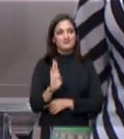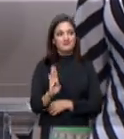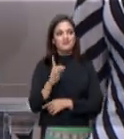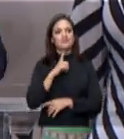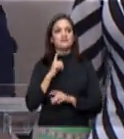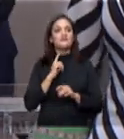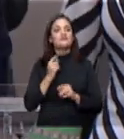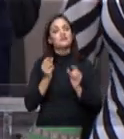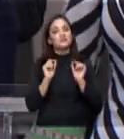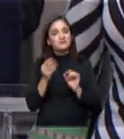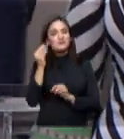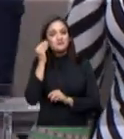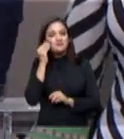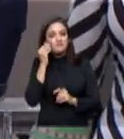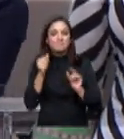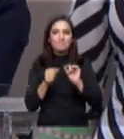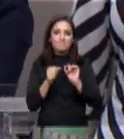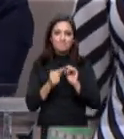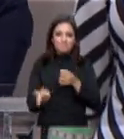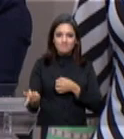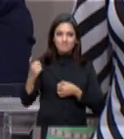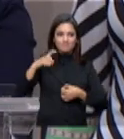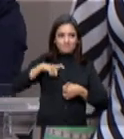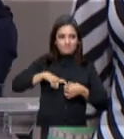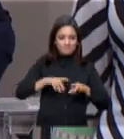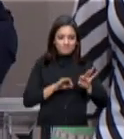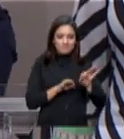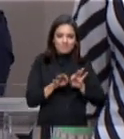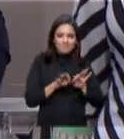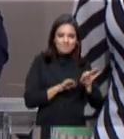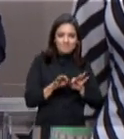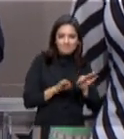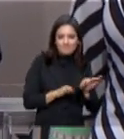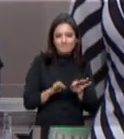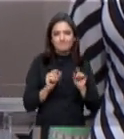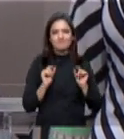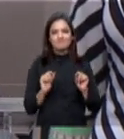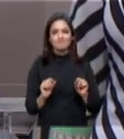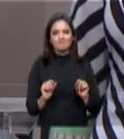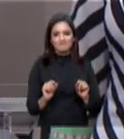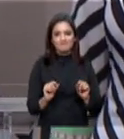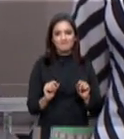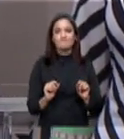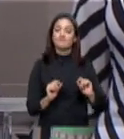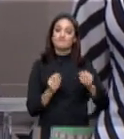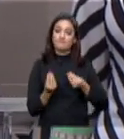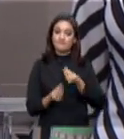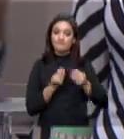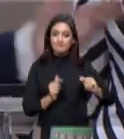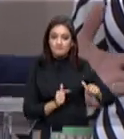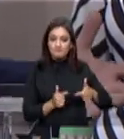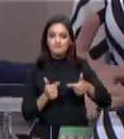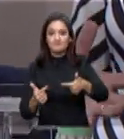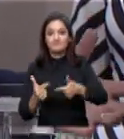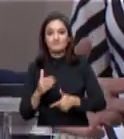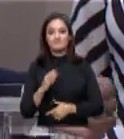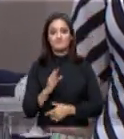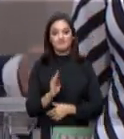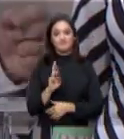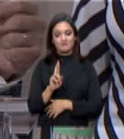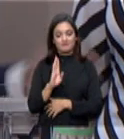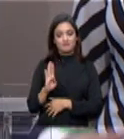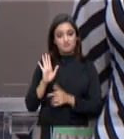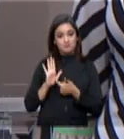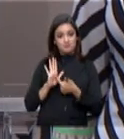resgatar e reposicionar toda a atuação do banco, né? Mostrando que uma